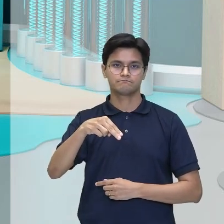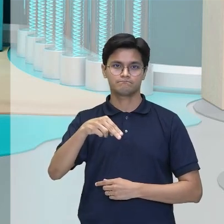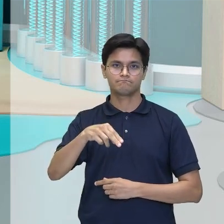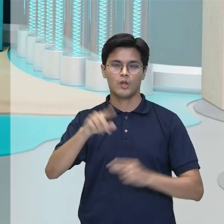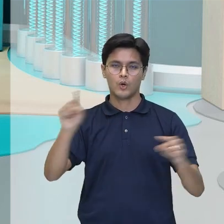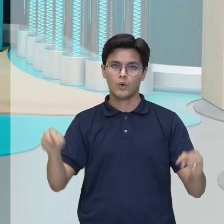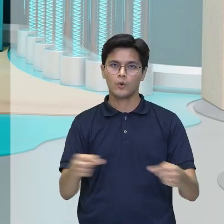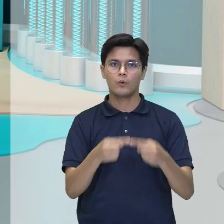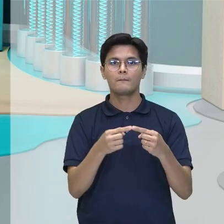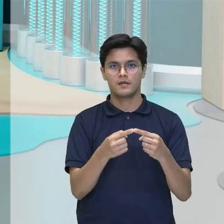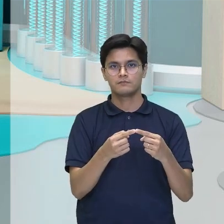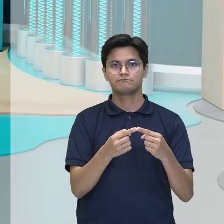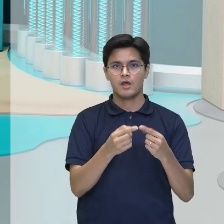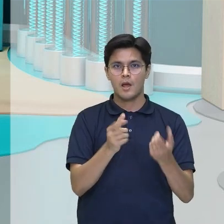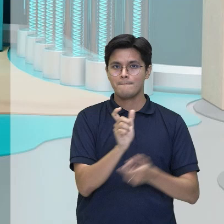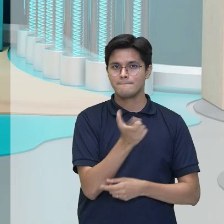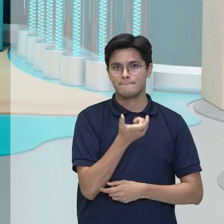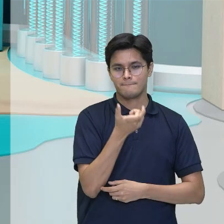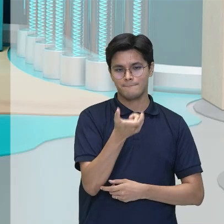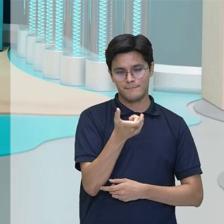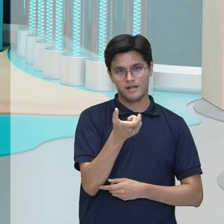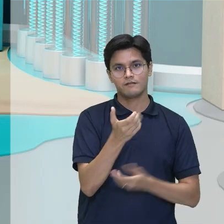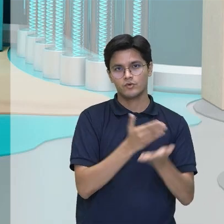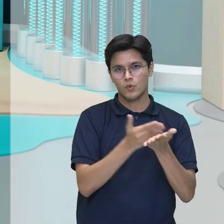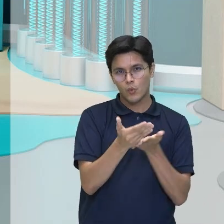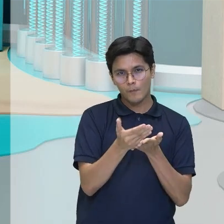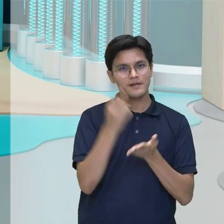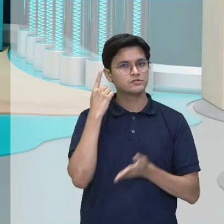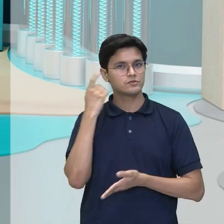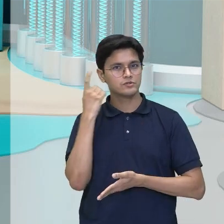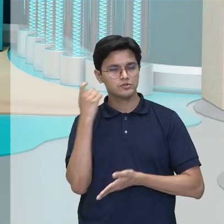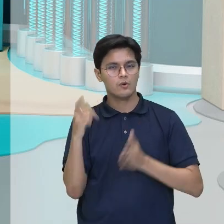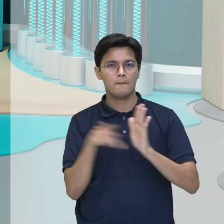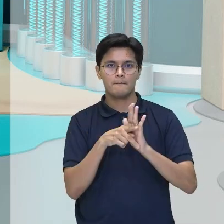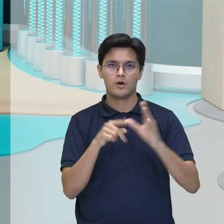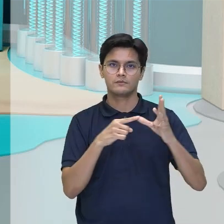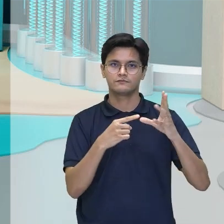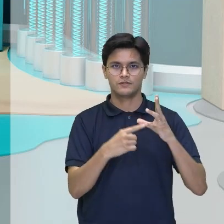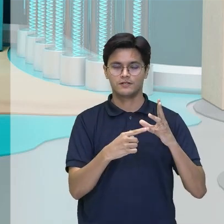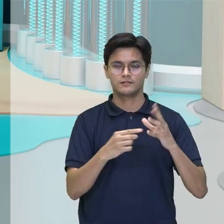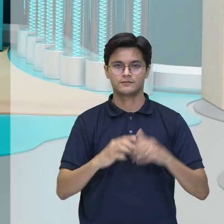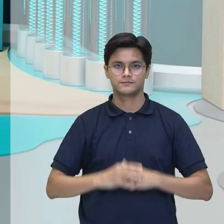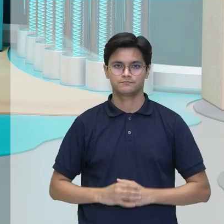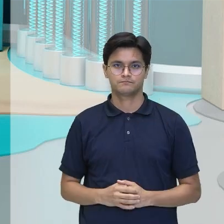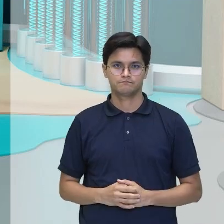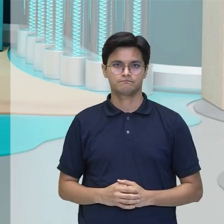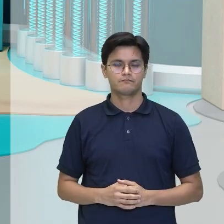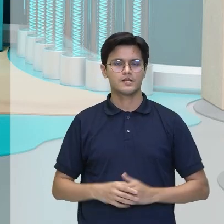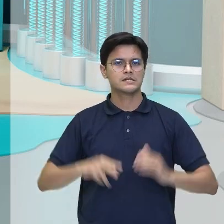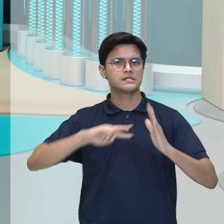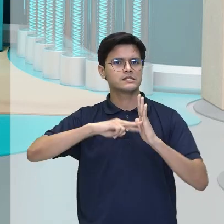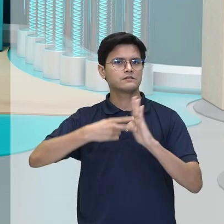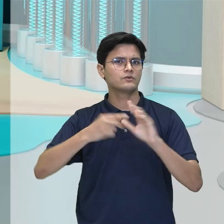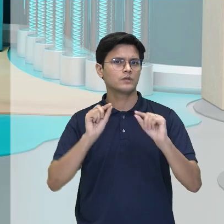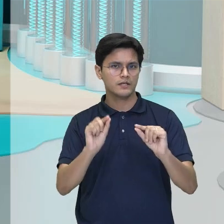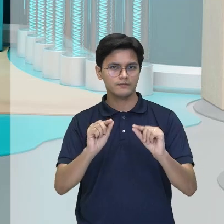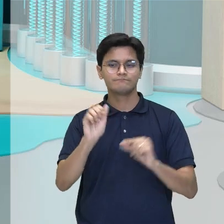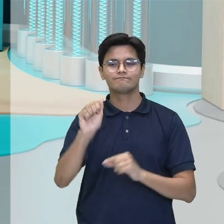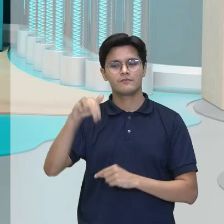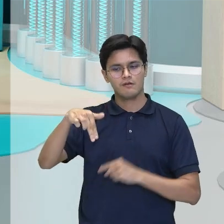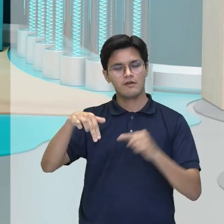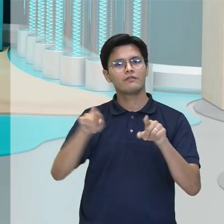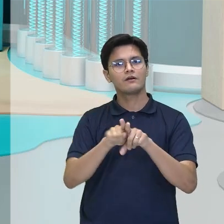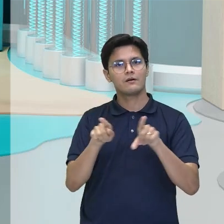O outro era de consoante, né? Esse você vai usar quando tem um som de vogal. O que ele significa? A mesma coisa do